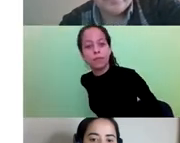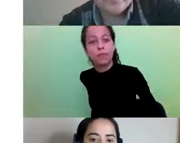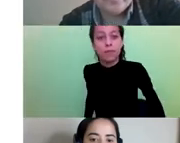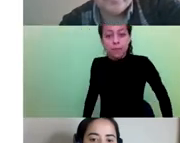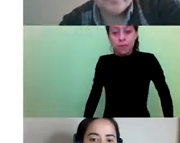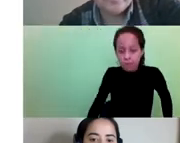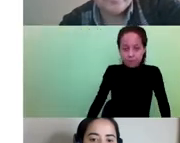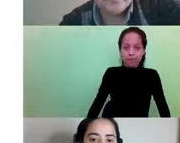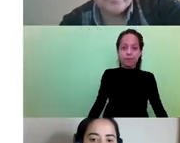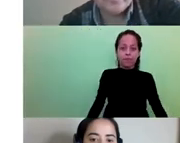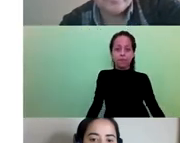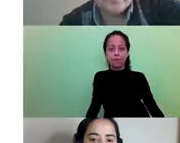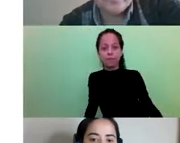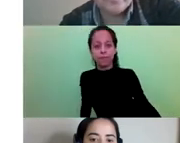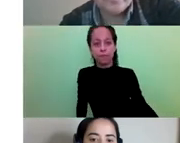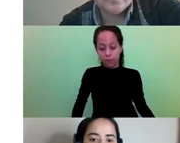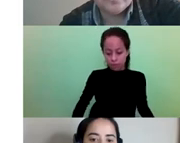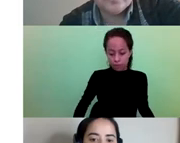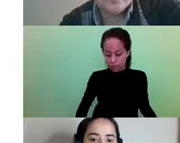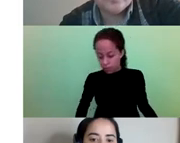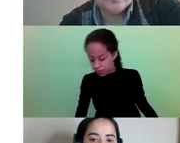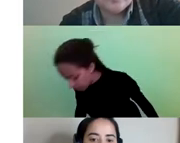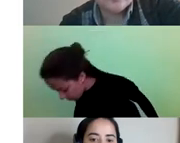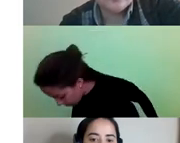Carol, você está aí? Carolina?